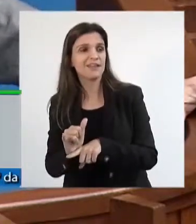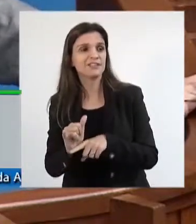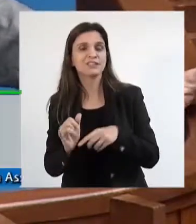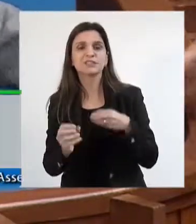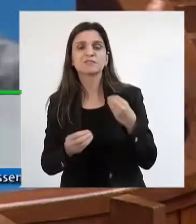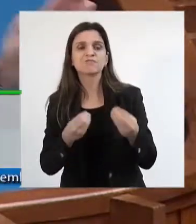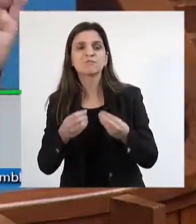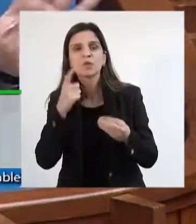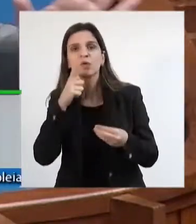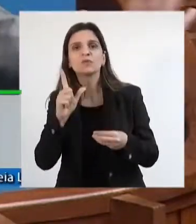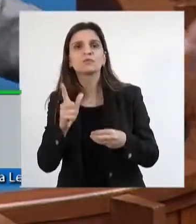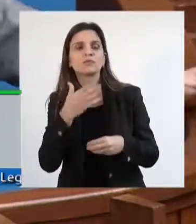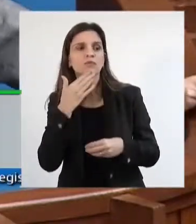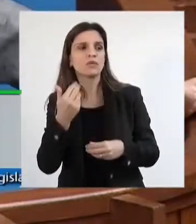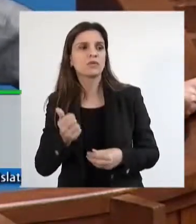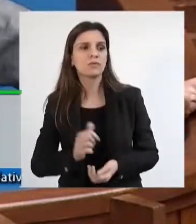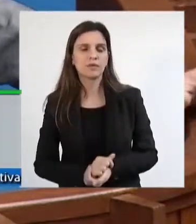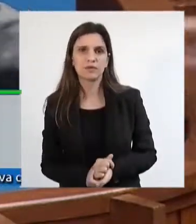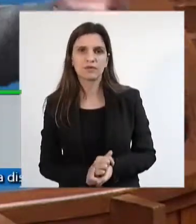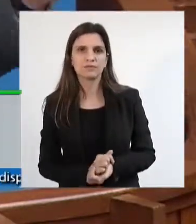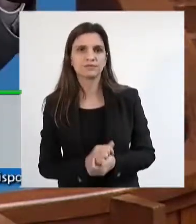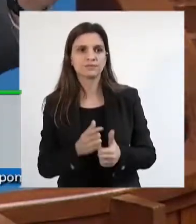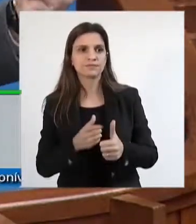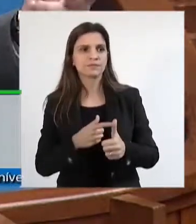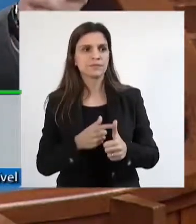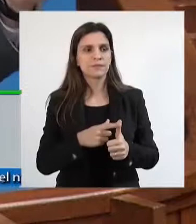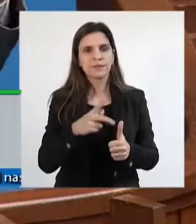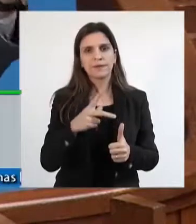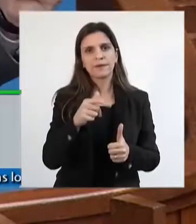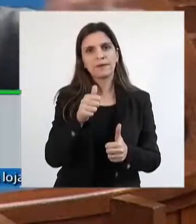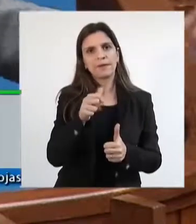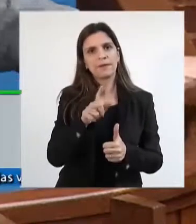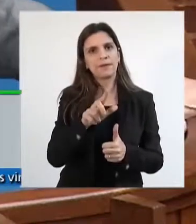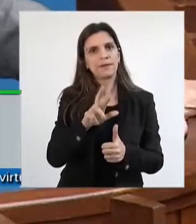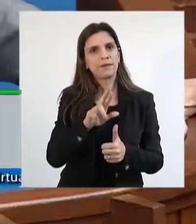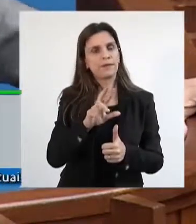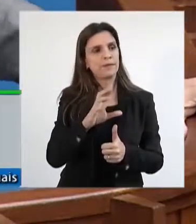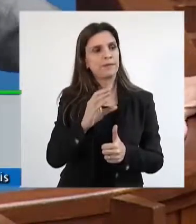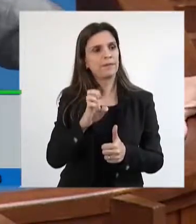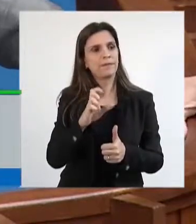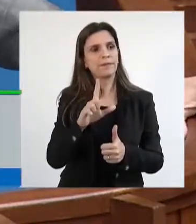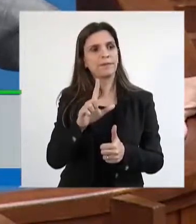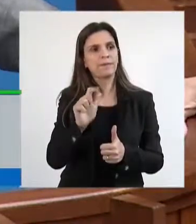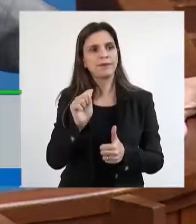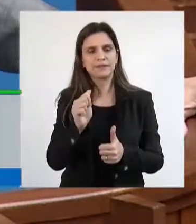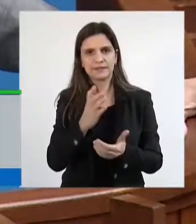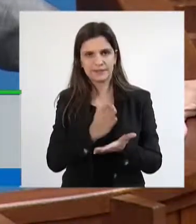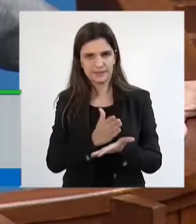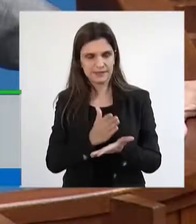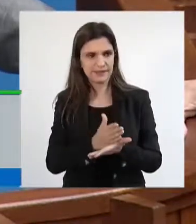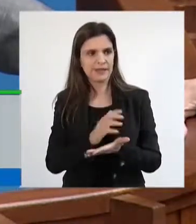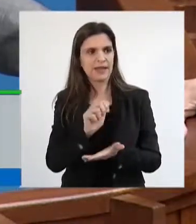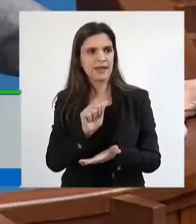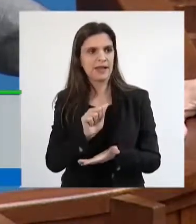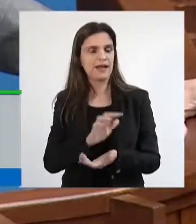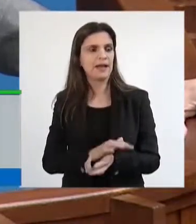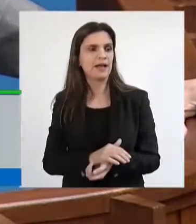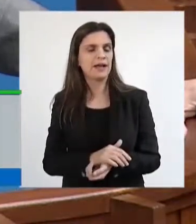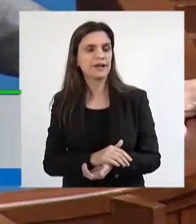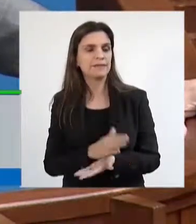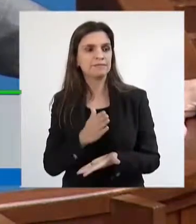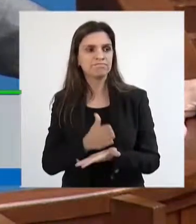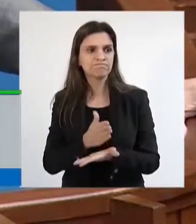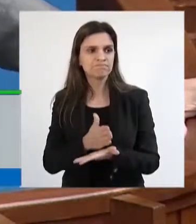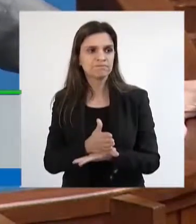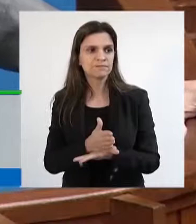parcelas. Tem a parcela A, que é a de geração, transmissão e encargos setoriais. Esta parcela